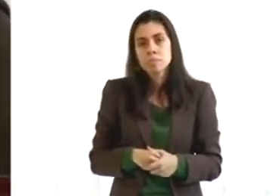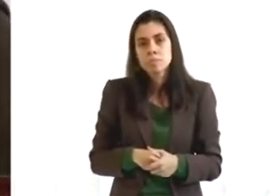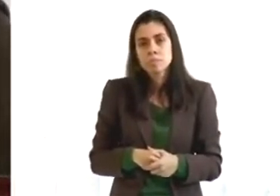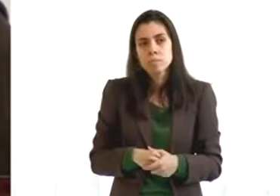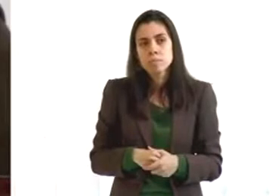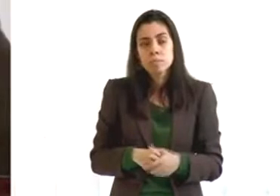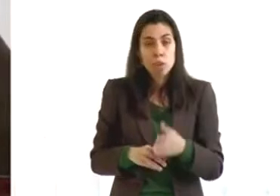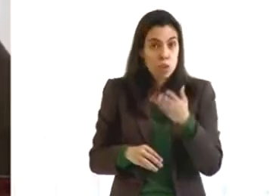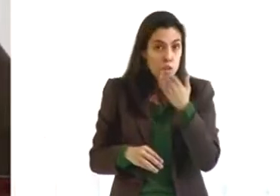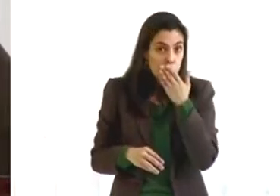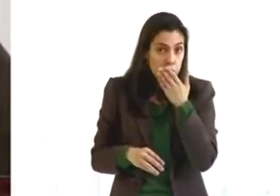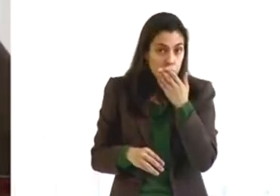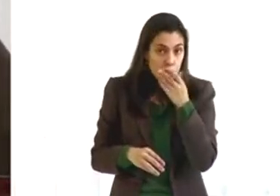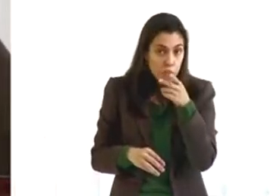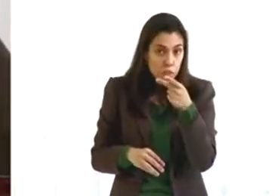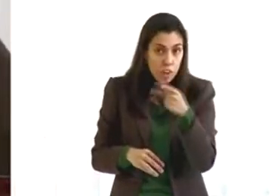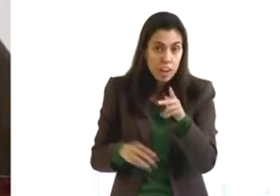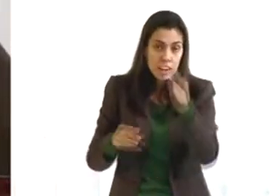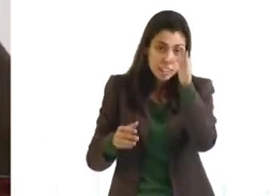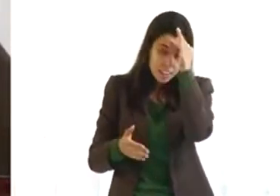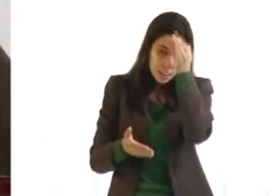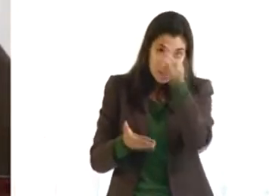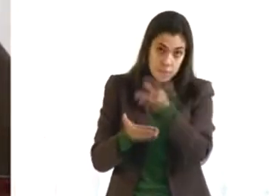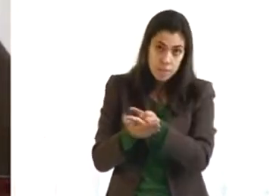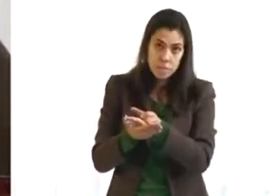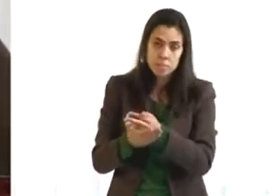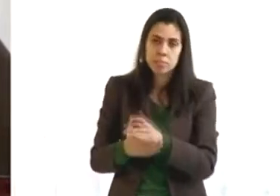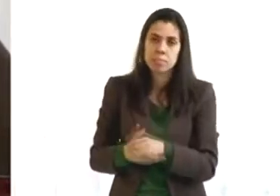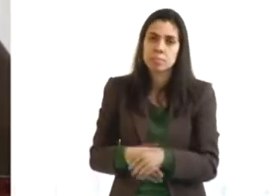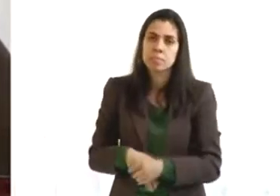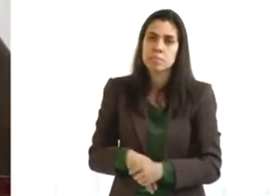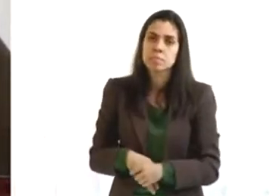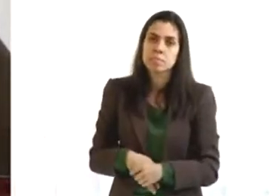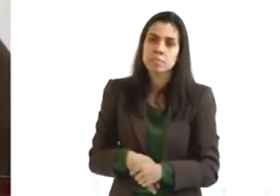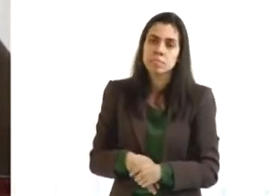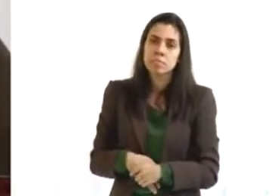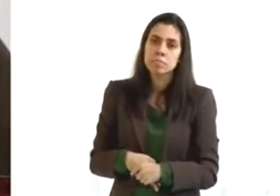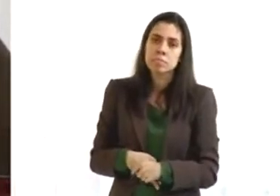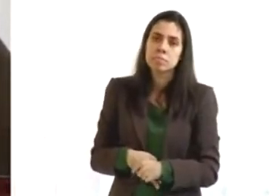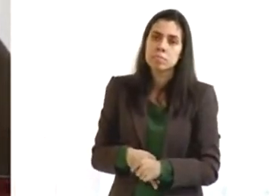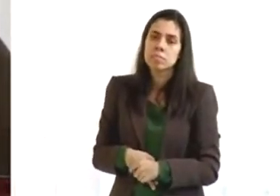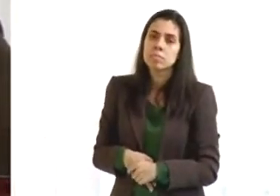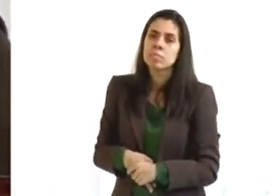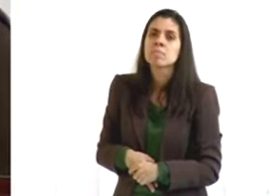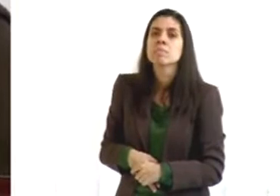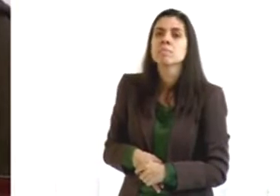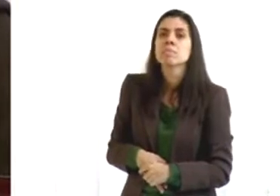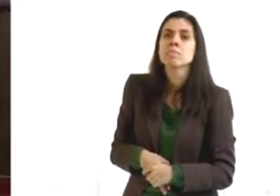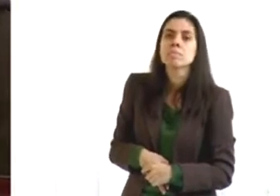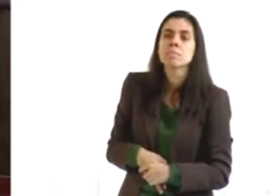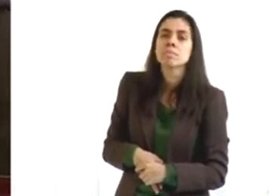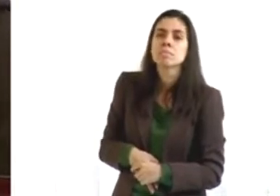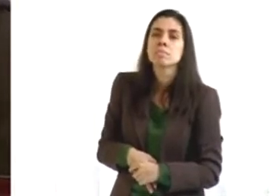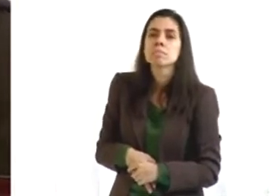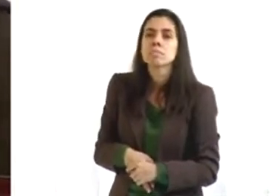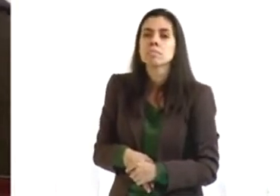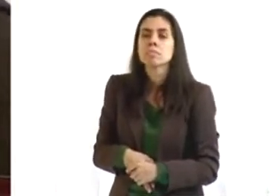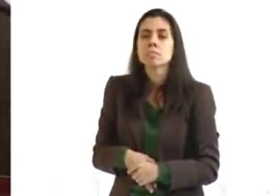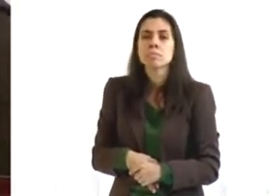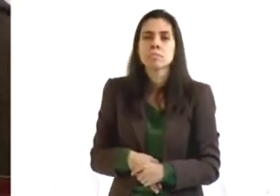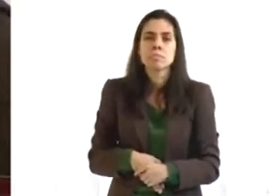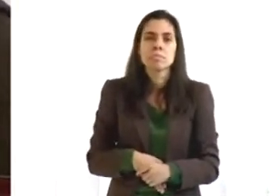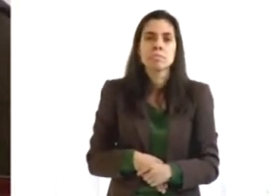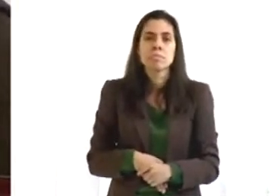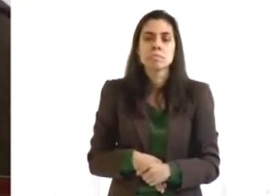fé dele aqui, irmãos. Nossa igreja prega e ensina o batismo das crianças, porque cremos